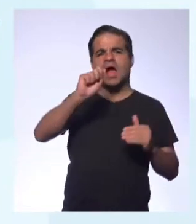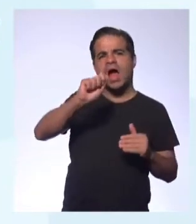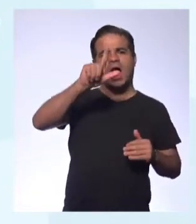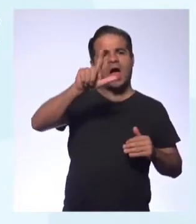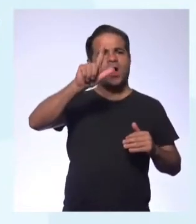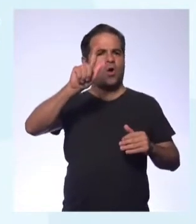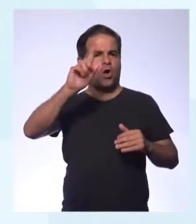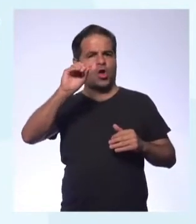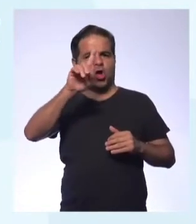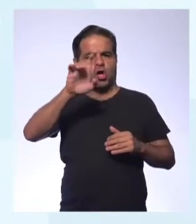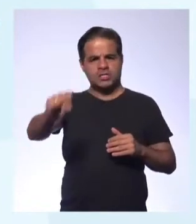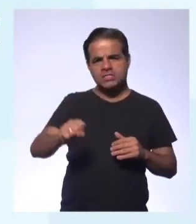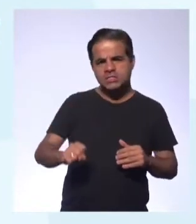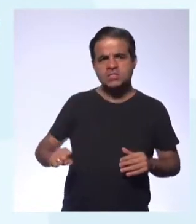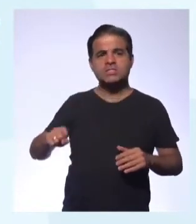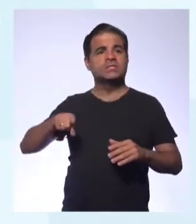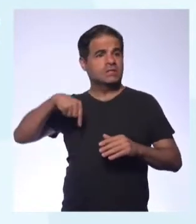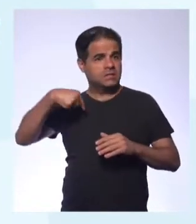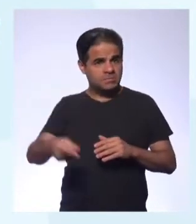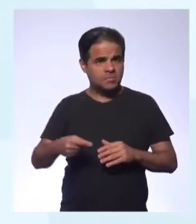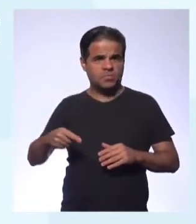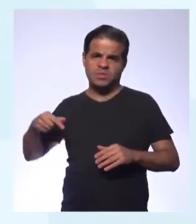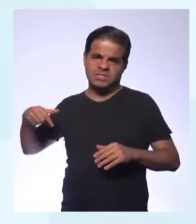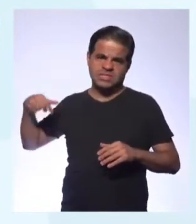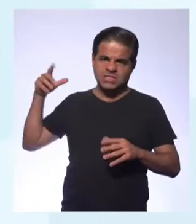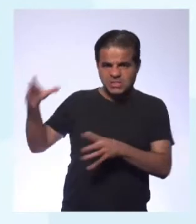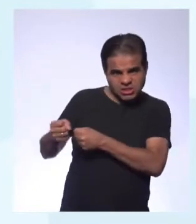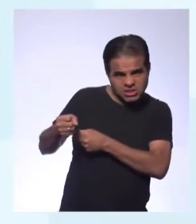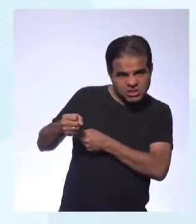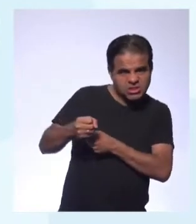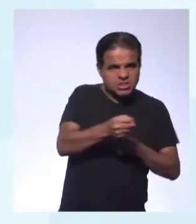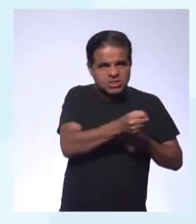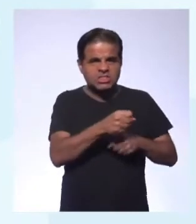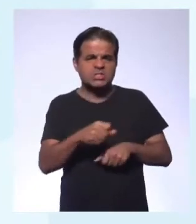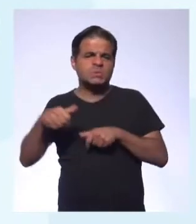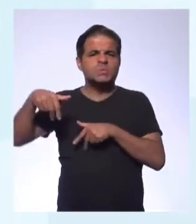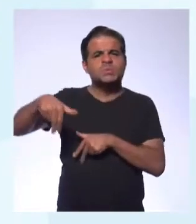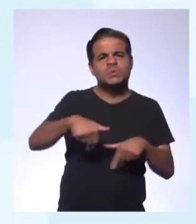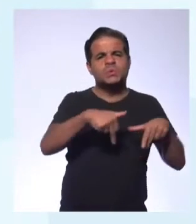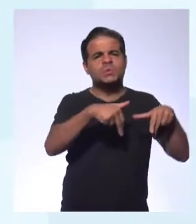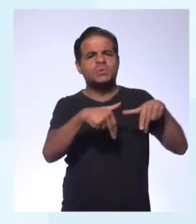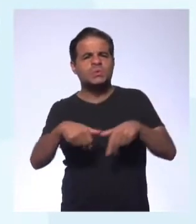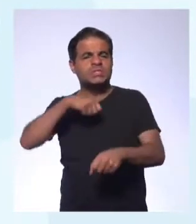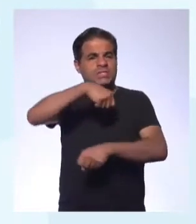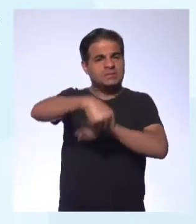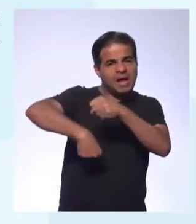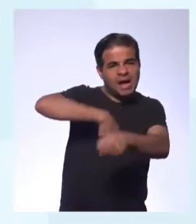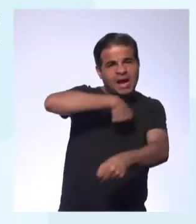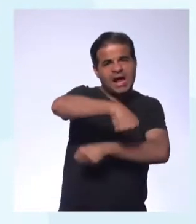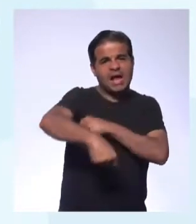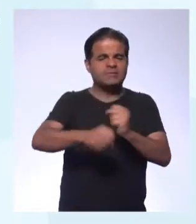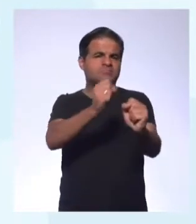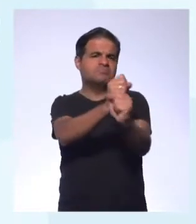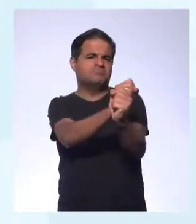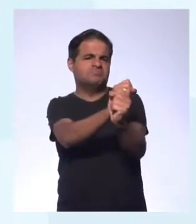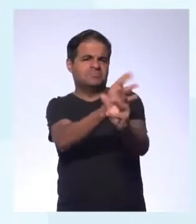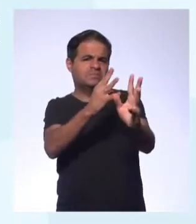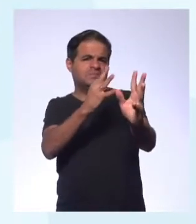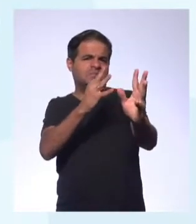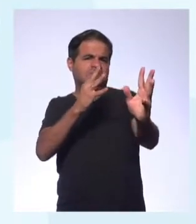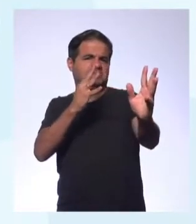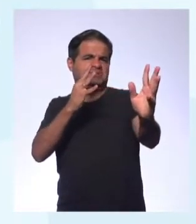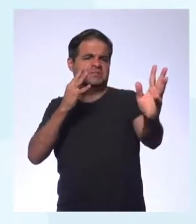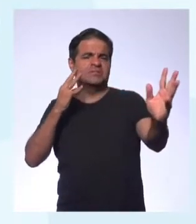eram submetidas a longas caminhadas e vejam só, amarrados e em fila.